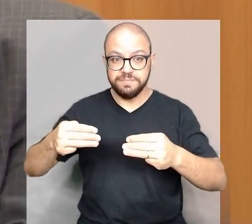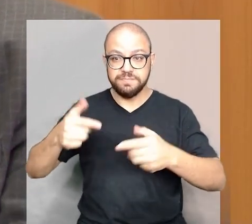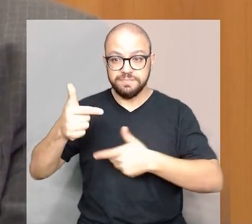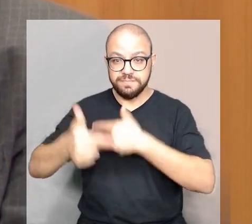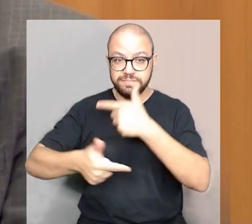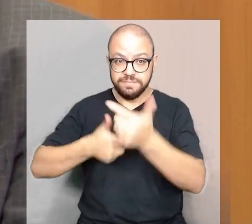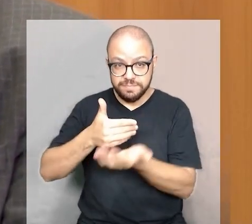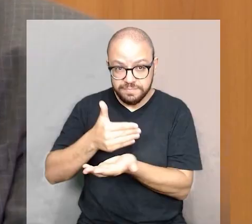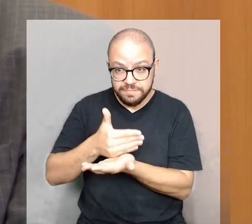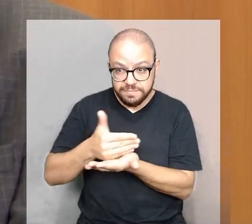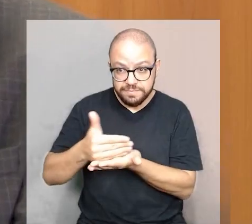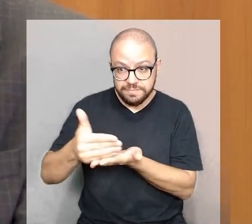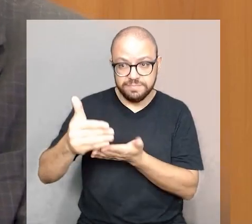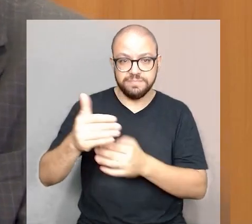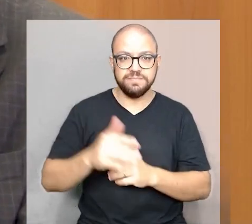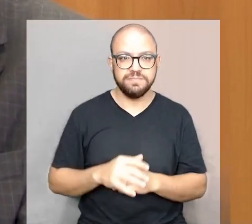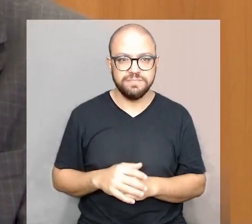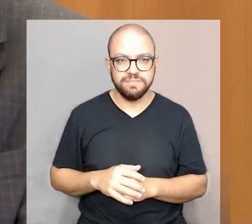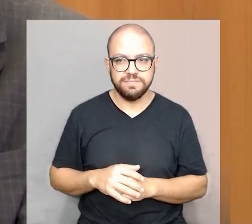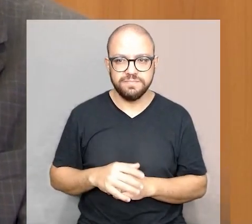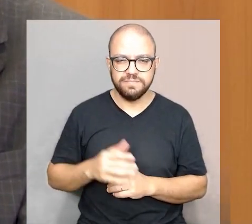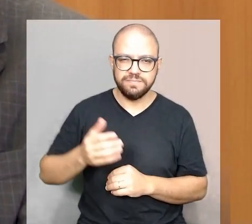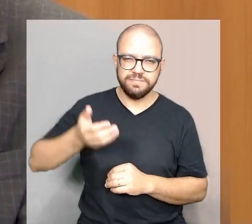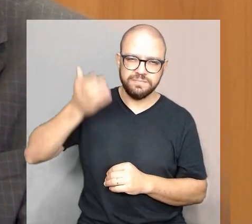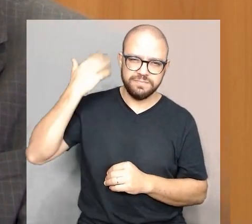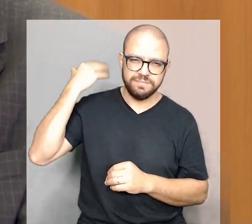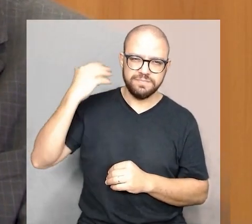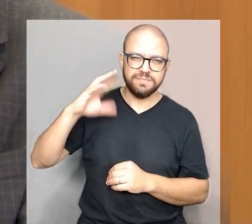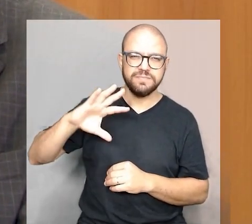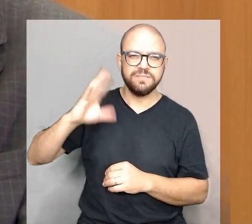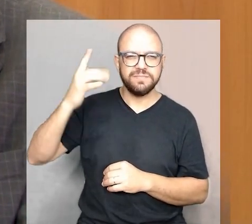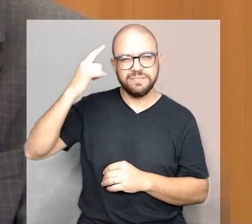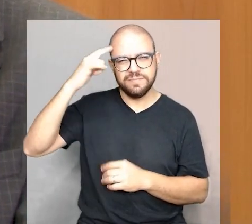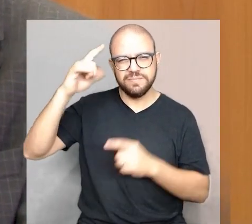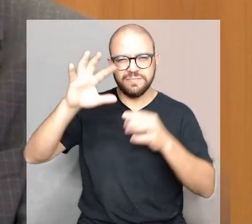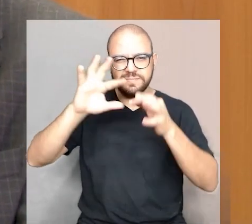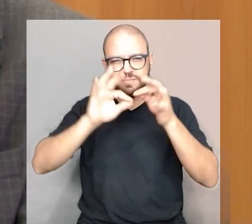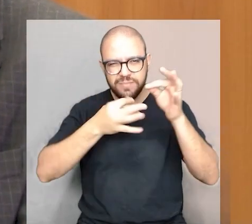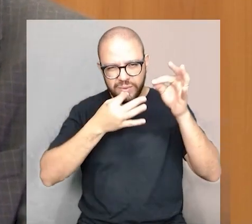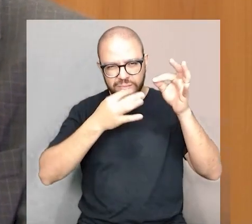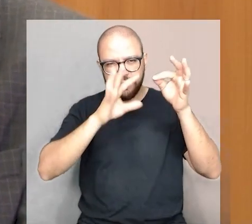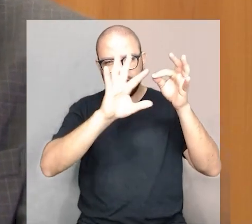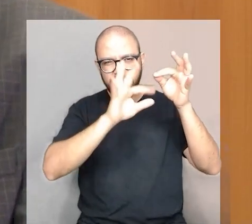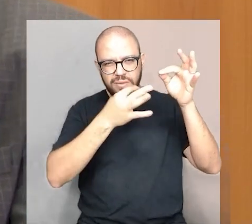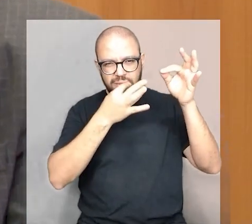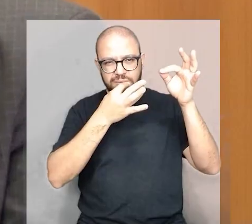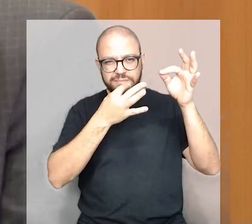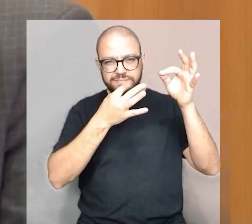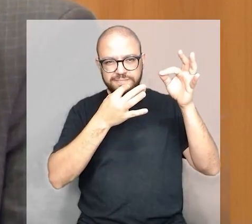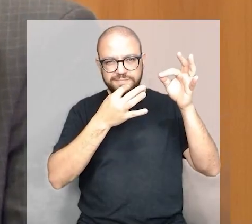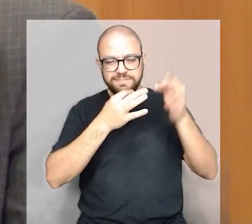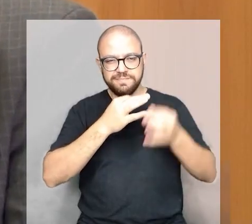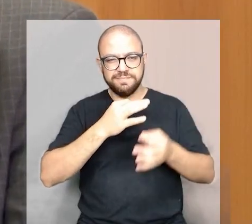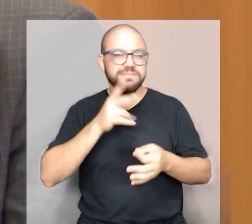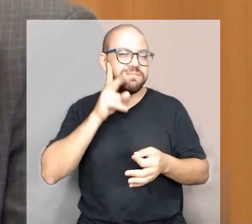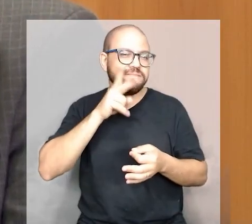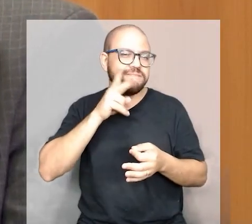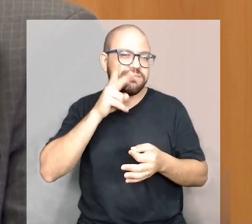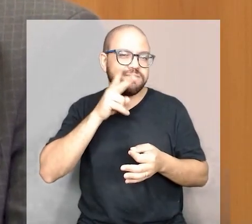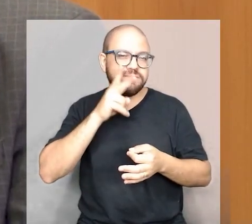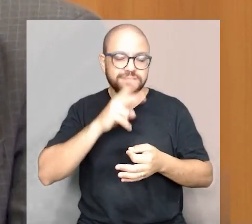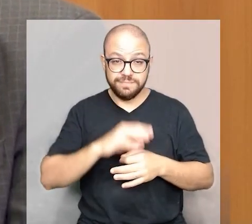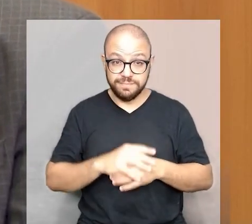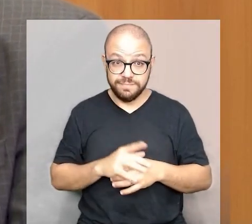Marinho partiu daí desde a época daquela questão do vinho, né? Que aconteceu o trabalho escravo no vinho. Então isso foi